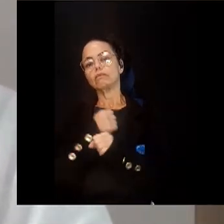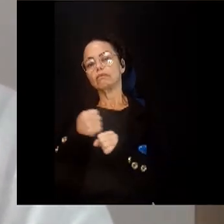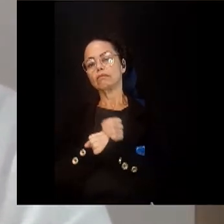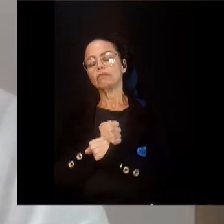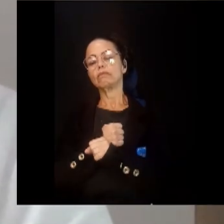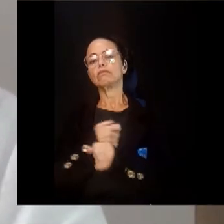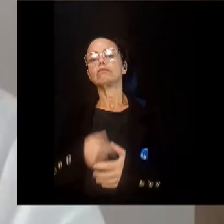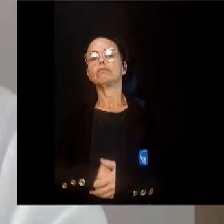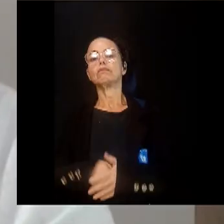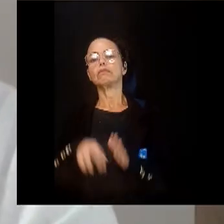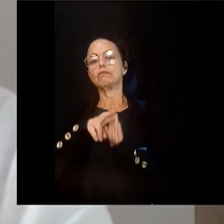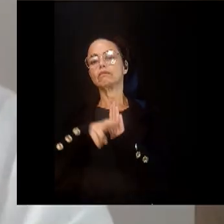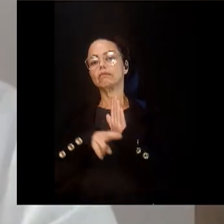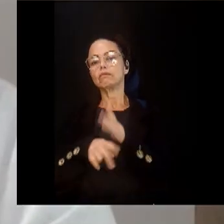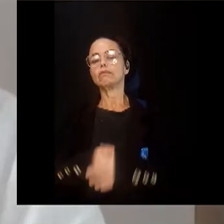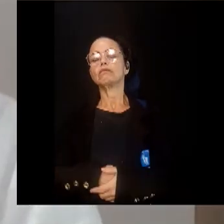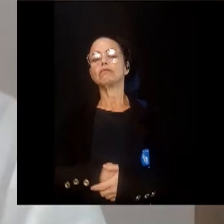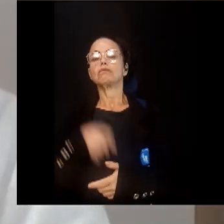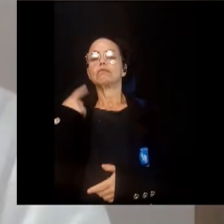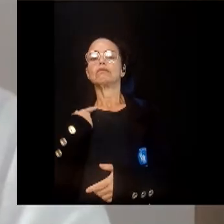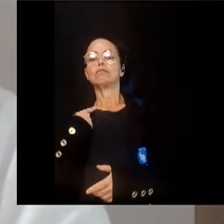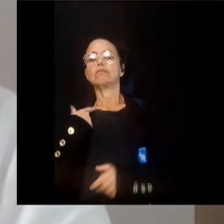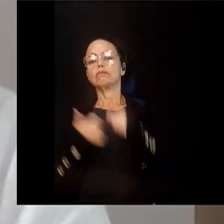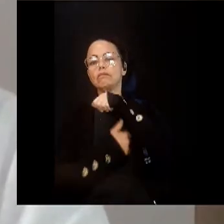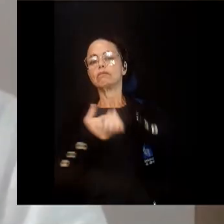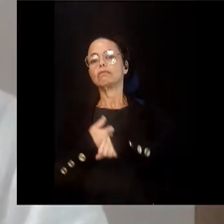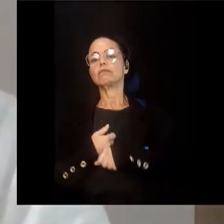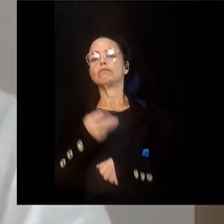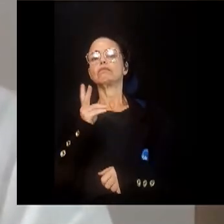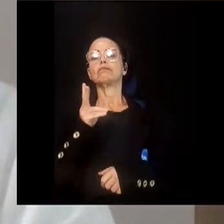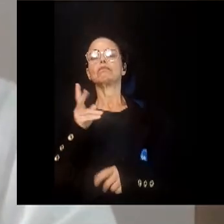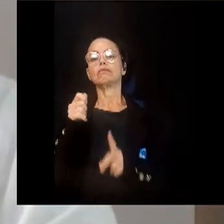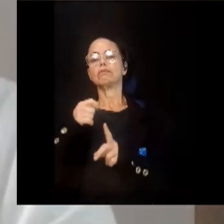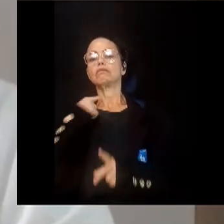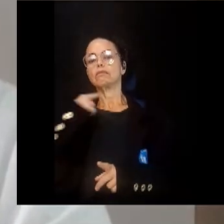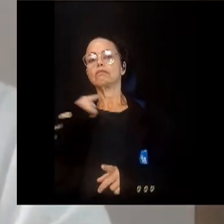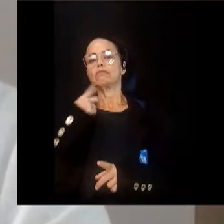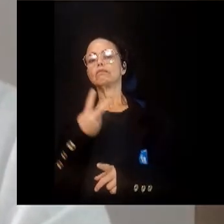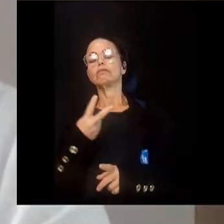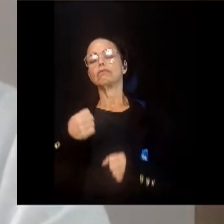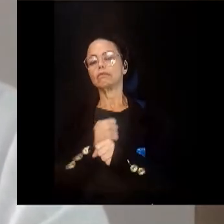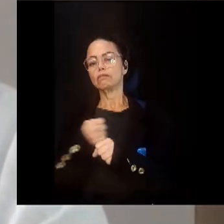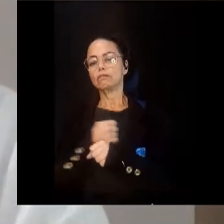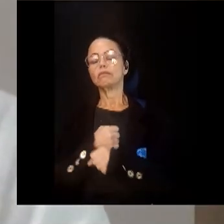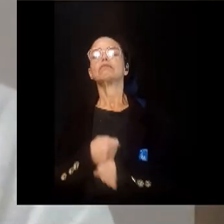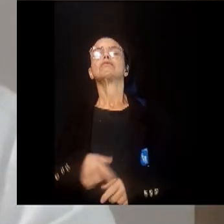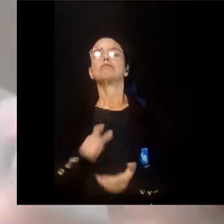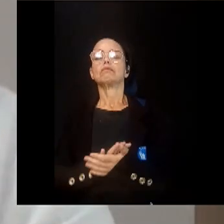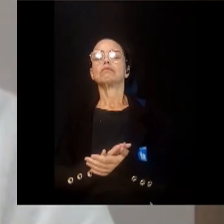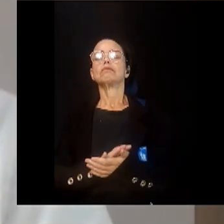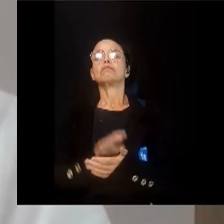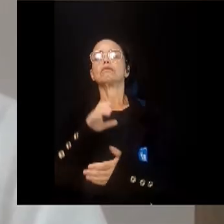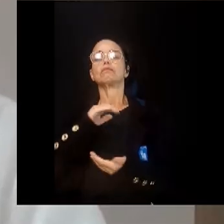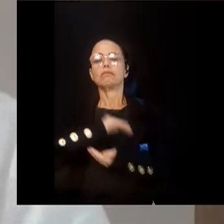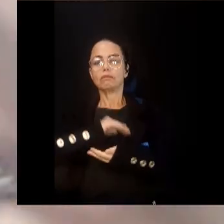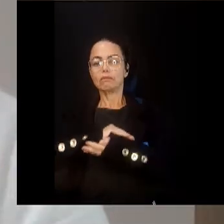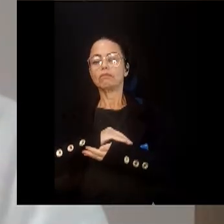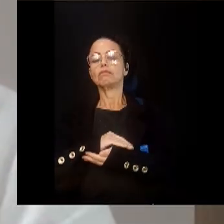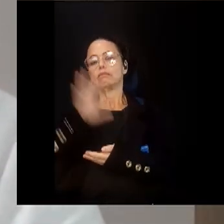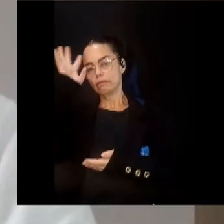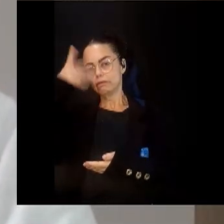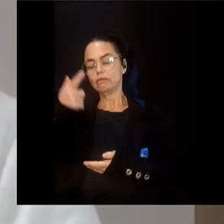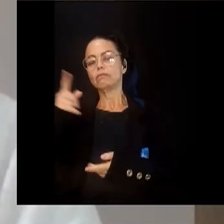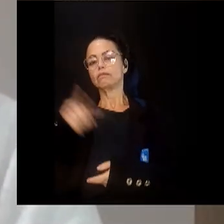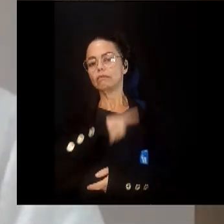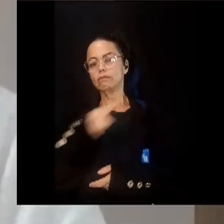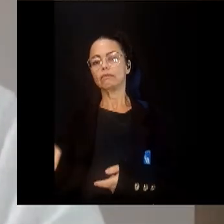norma. E, enfim, ela se torna, então, vigente desde maio deste ano. Porém, o STF decidiu suspender o